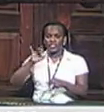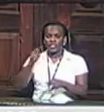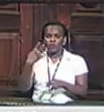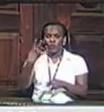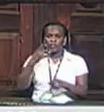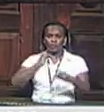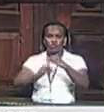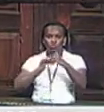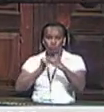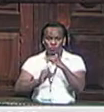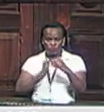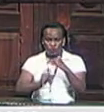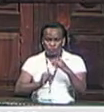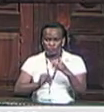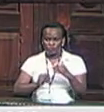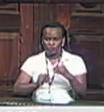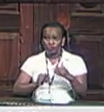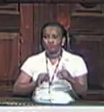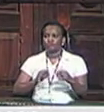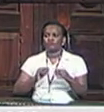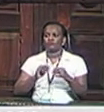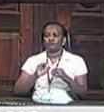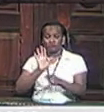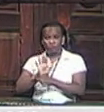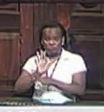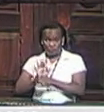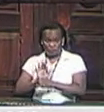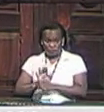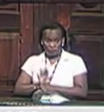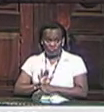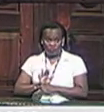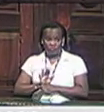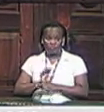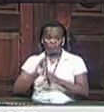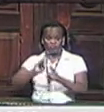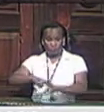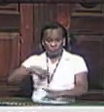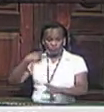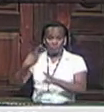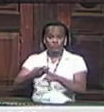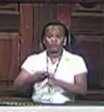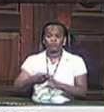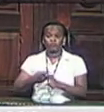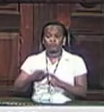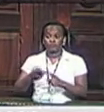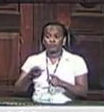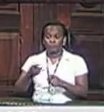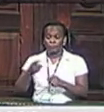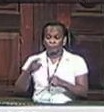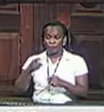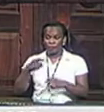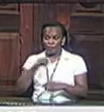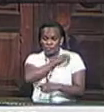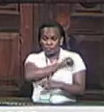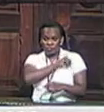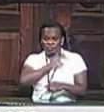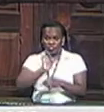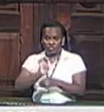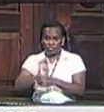metrô, que ajudaram a aumentar o endividamento do Estado do Rio de